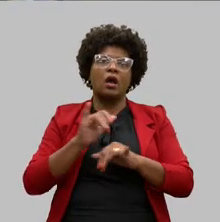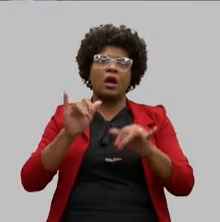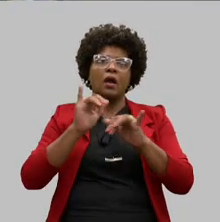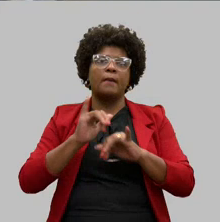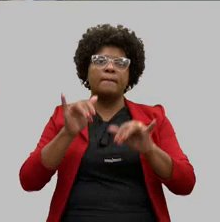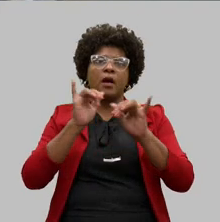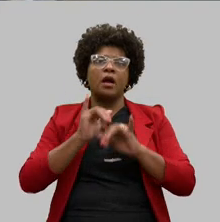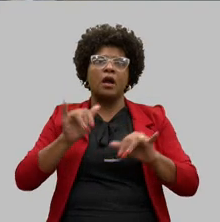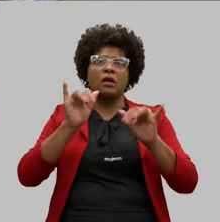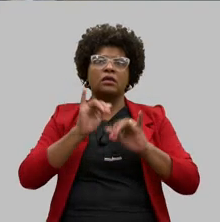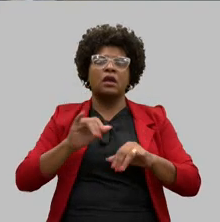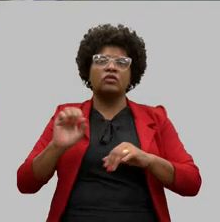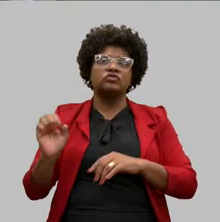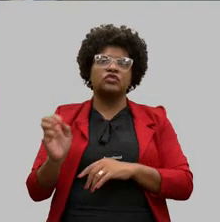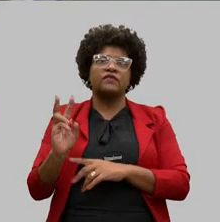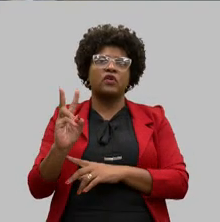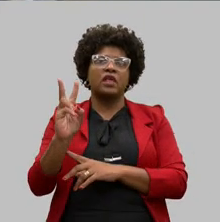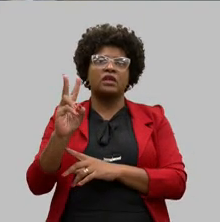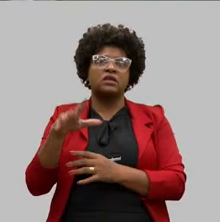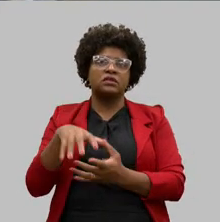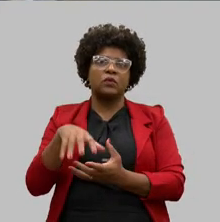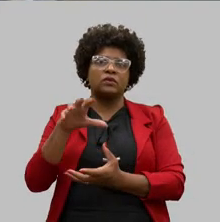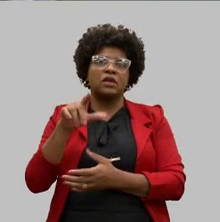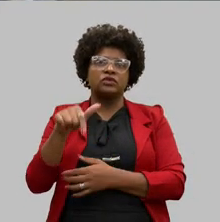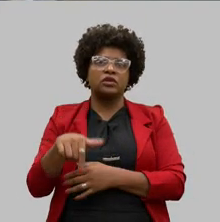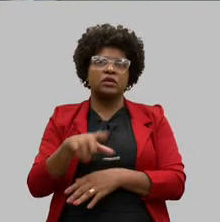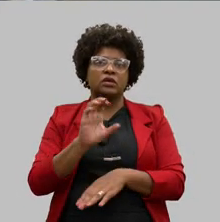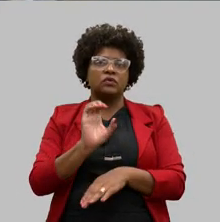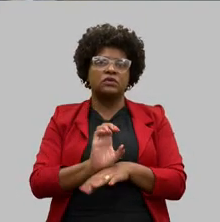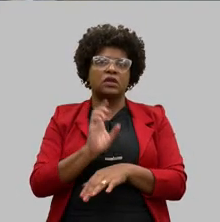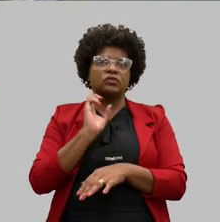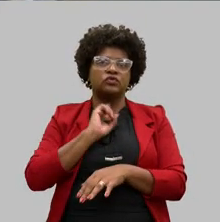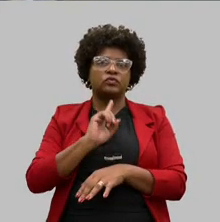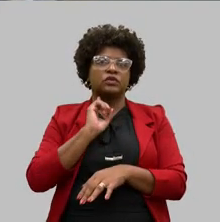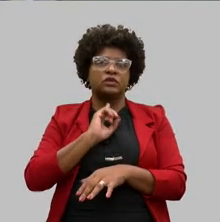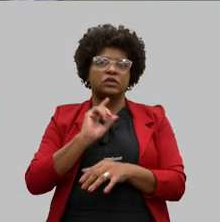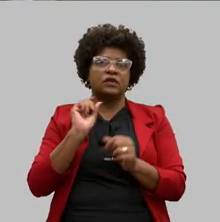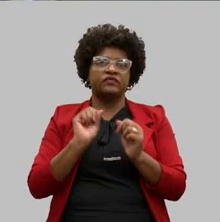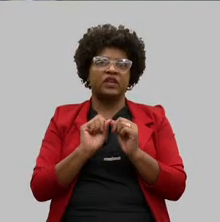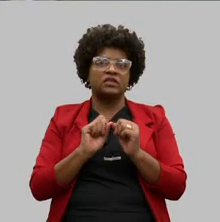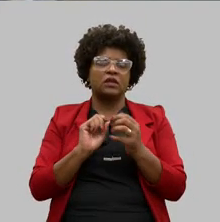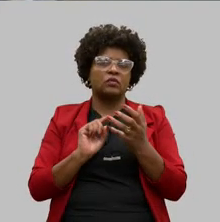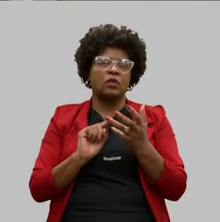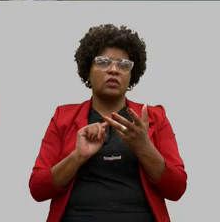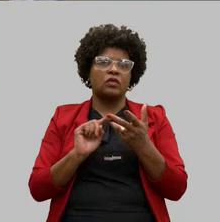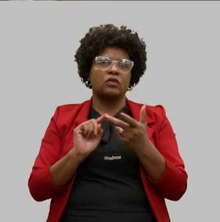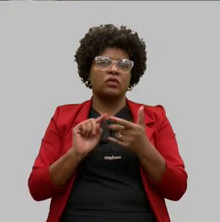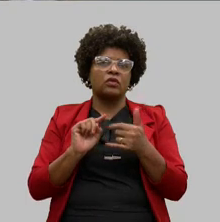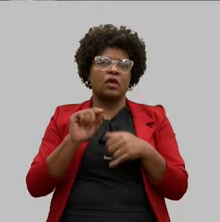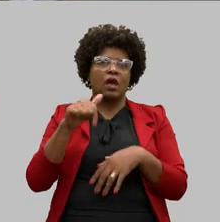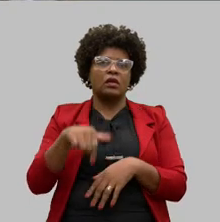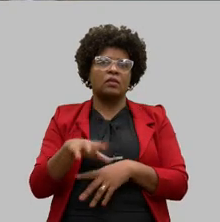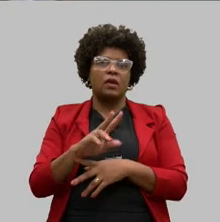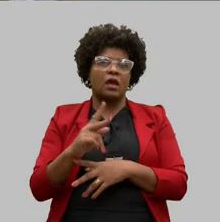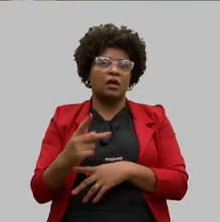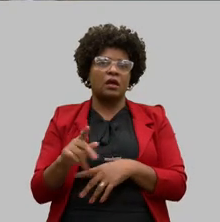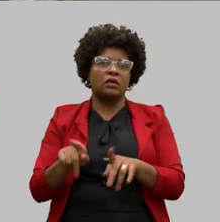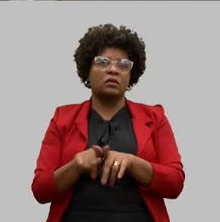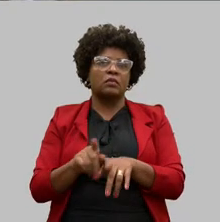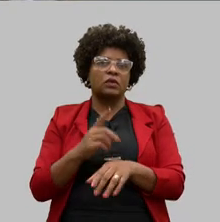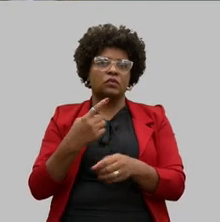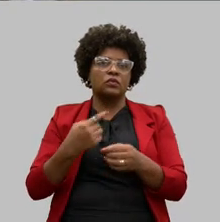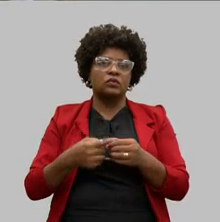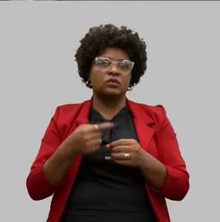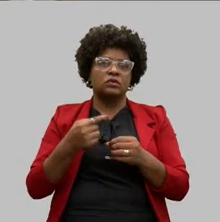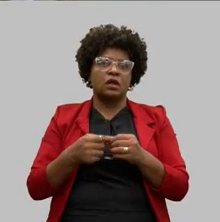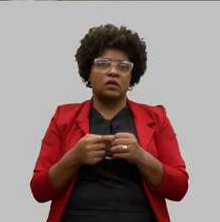idosa no estado de Minas Gerais com diversas ações sendo aqui em Belo Horizonte no interior do Estado hoje em